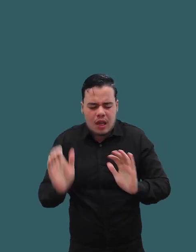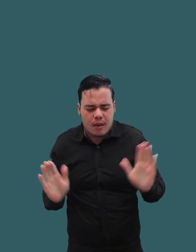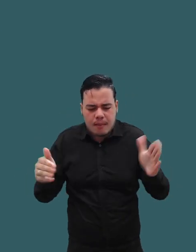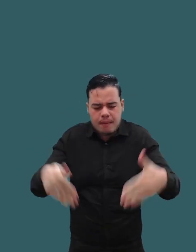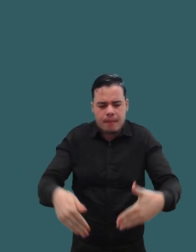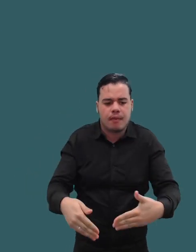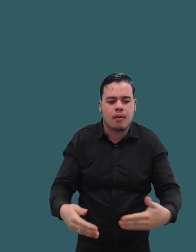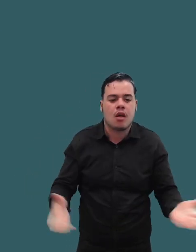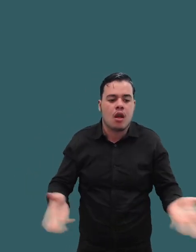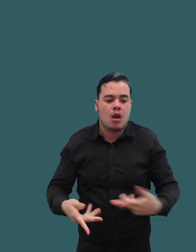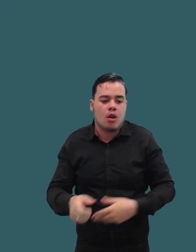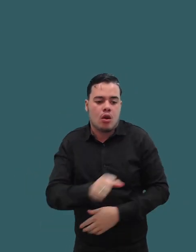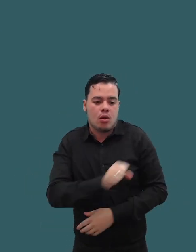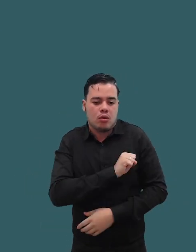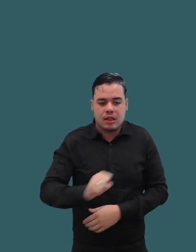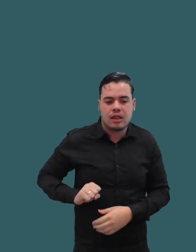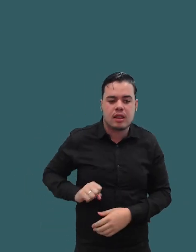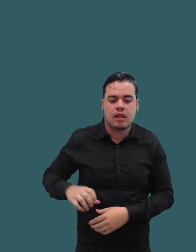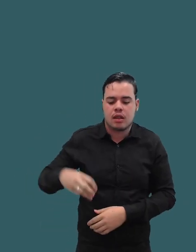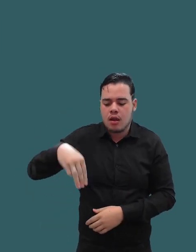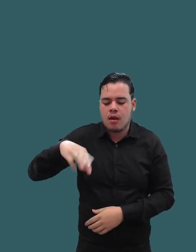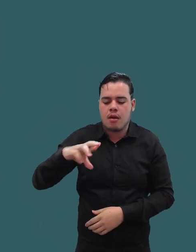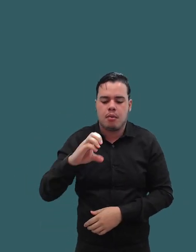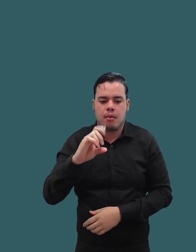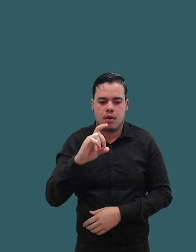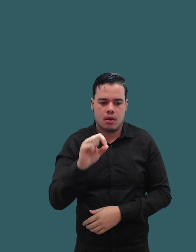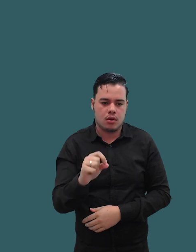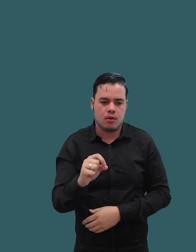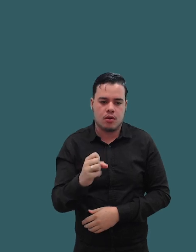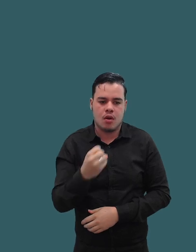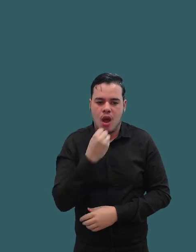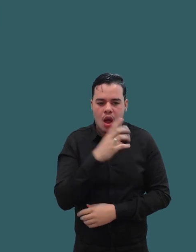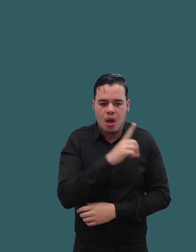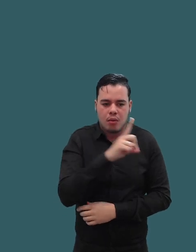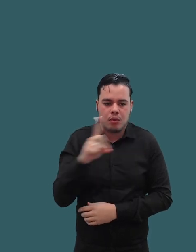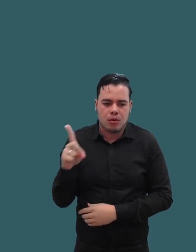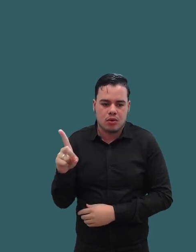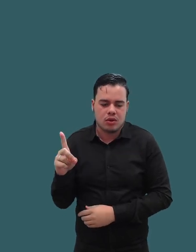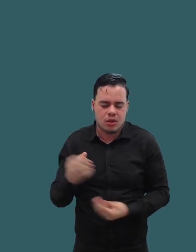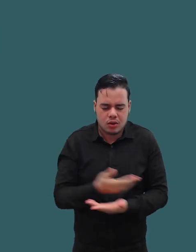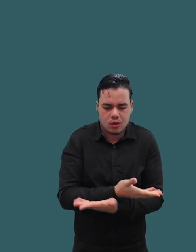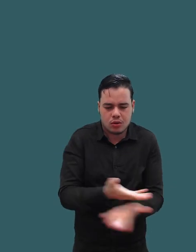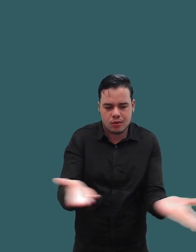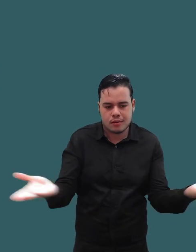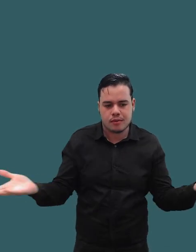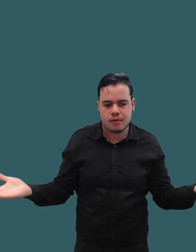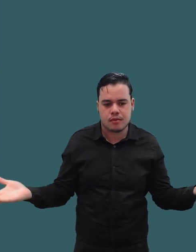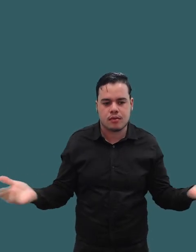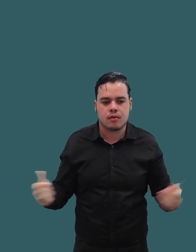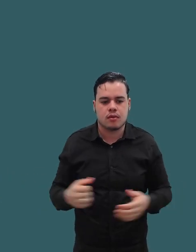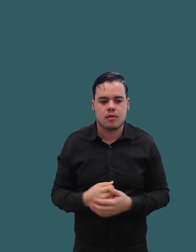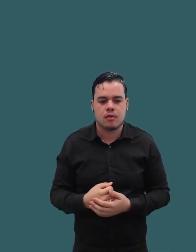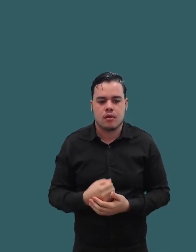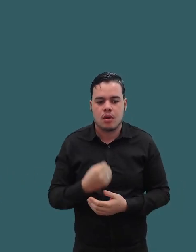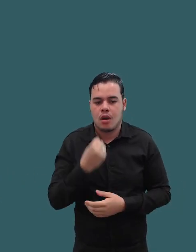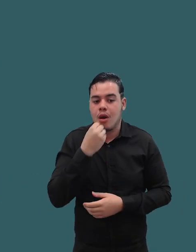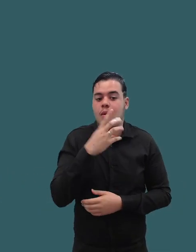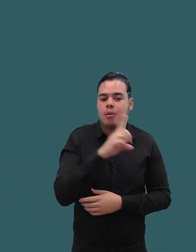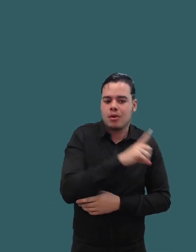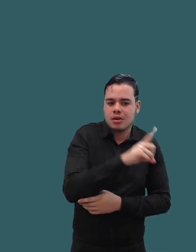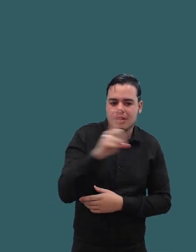então, a palavra para o secretário Inácio Arruda. Bom, pessoal, bom dia a todos e a todas. Bom dia,